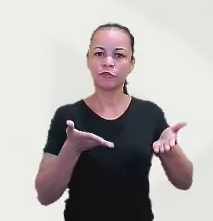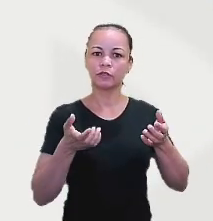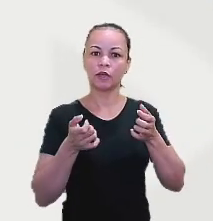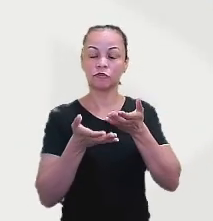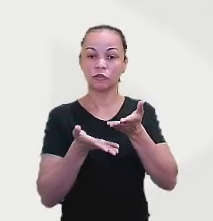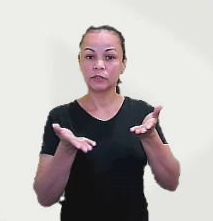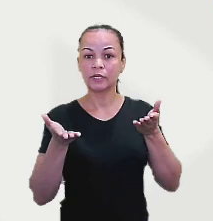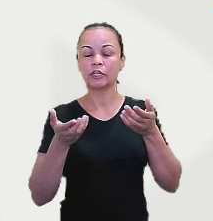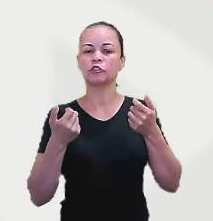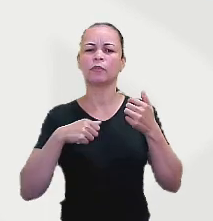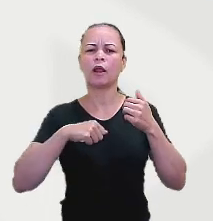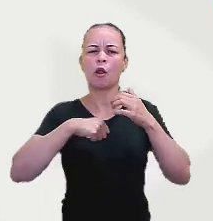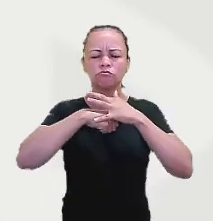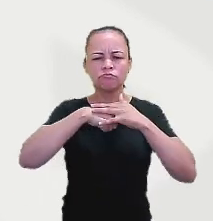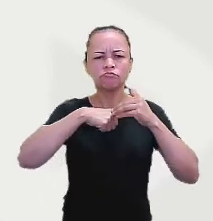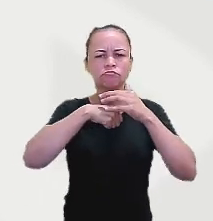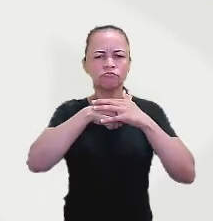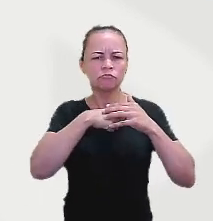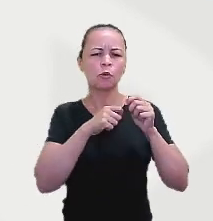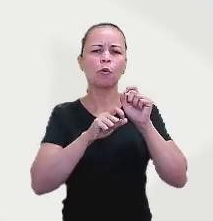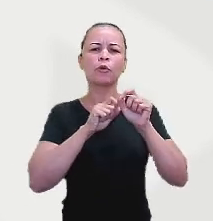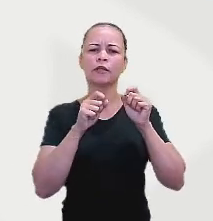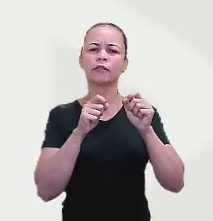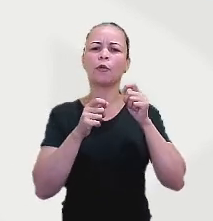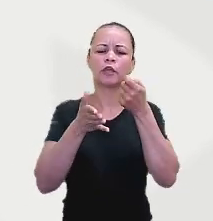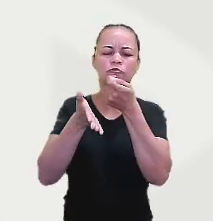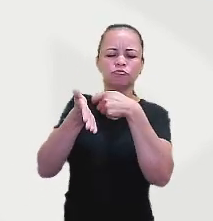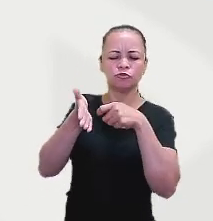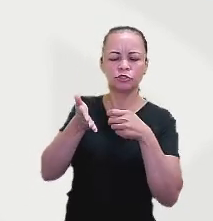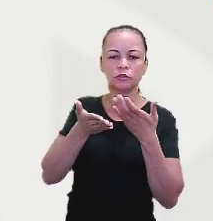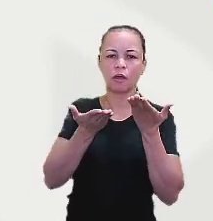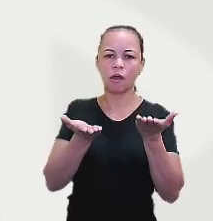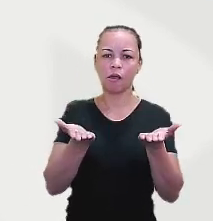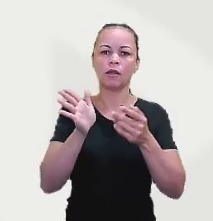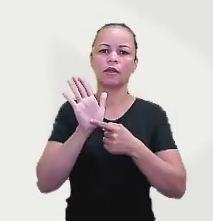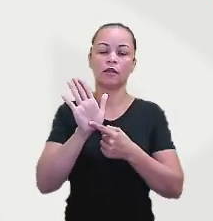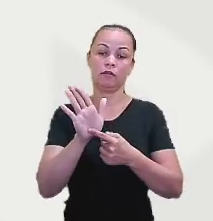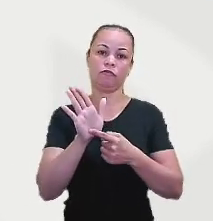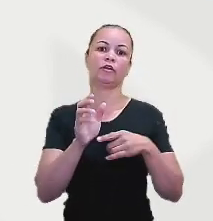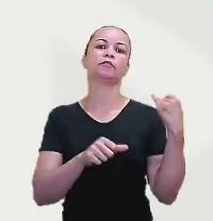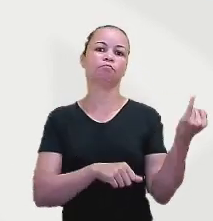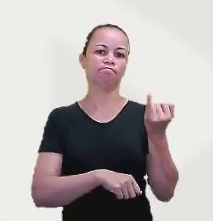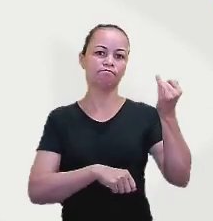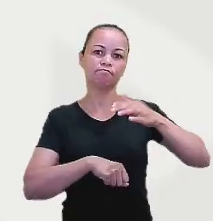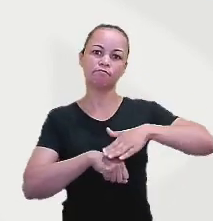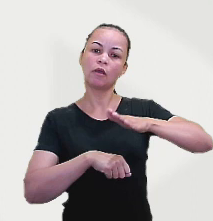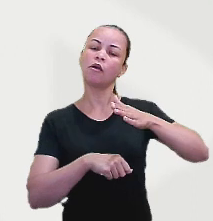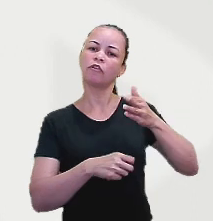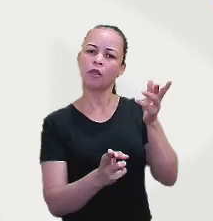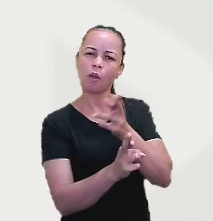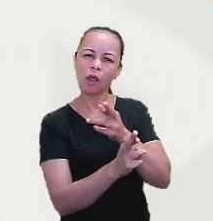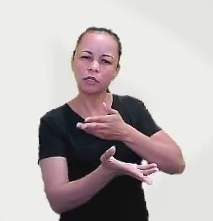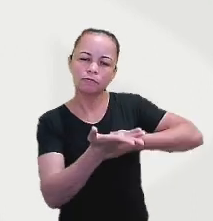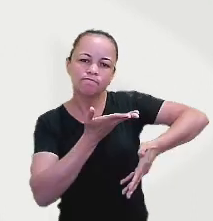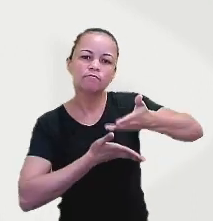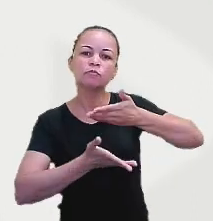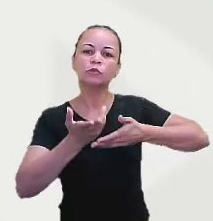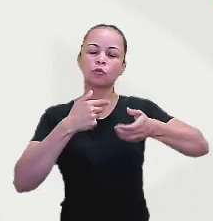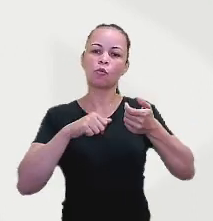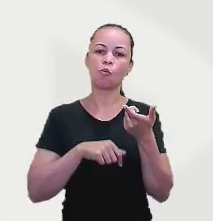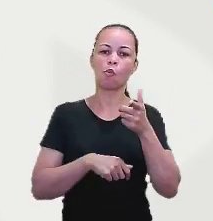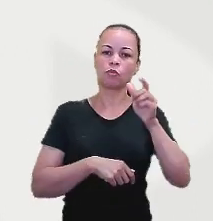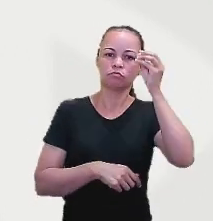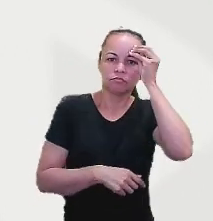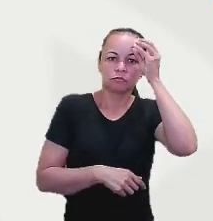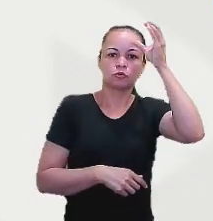com muito carinho no que está escrito aí, porque vai ser de grande importância, porque vai ter uma relação íntima com outros saberes. Então,